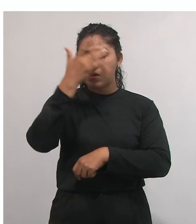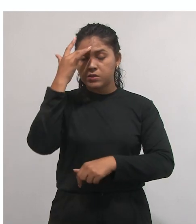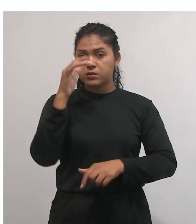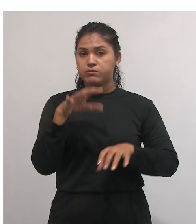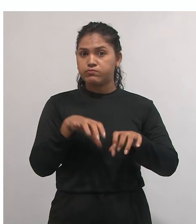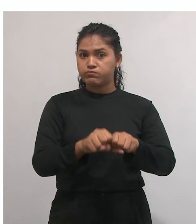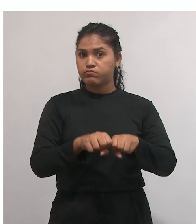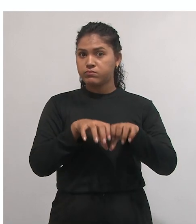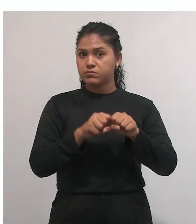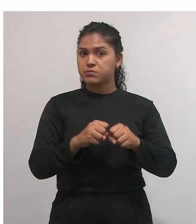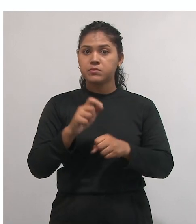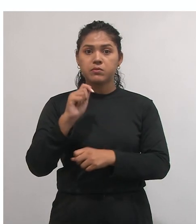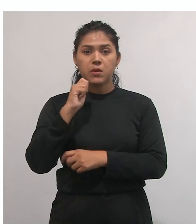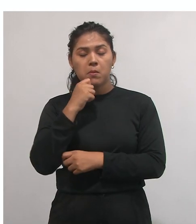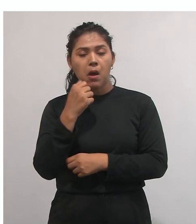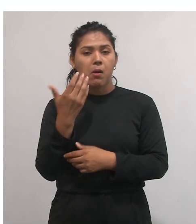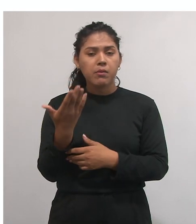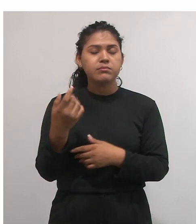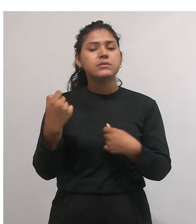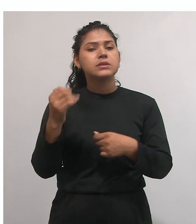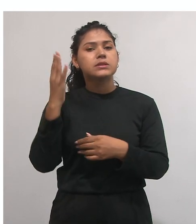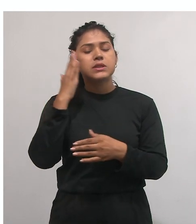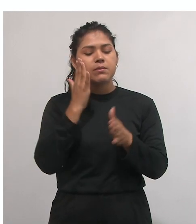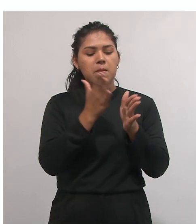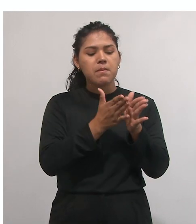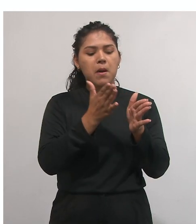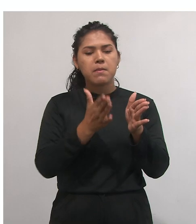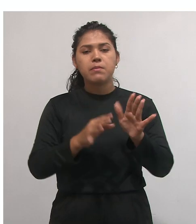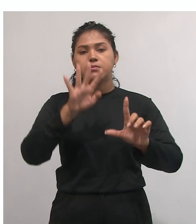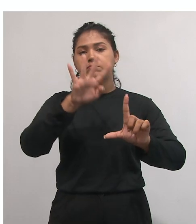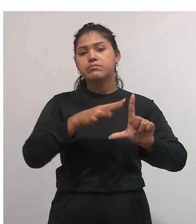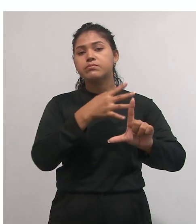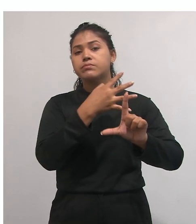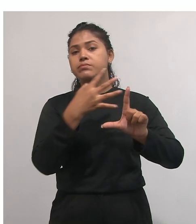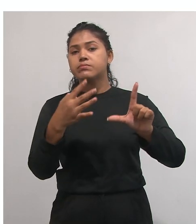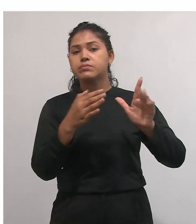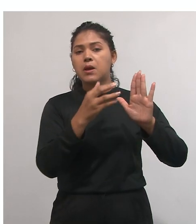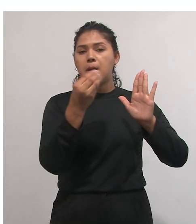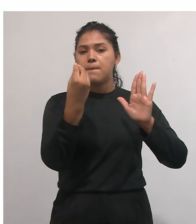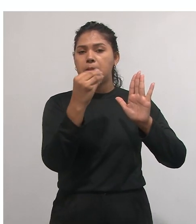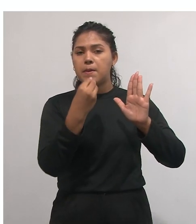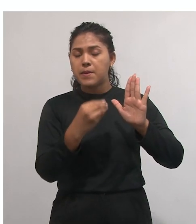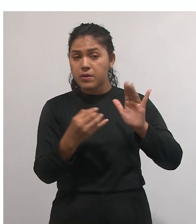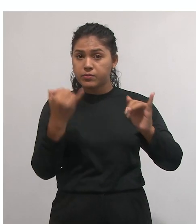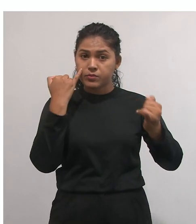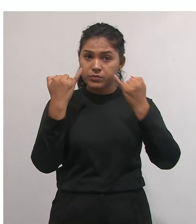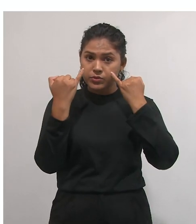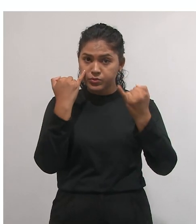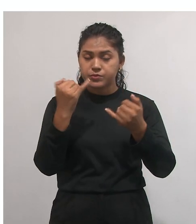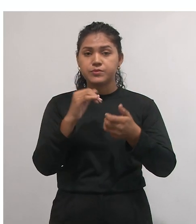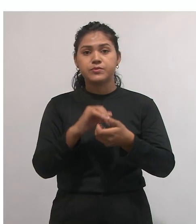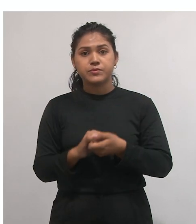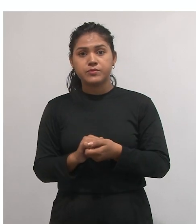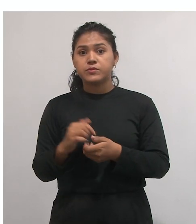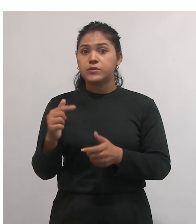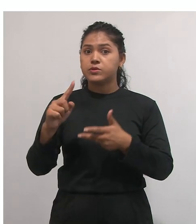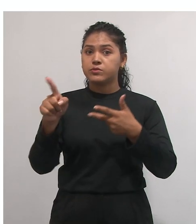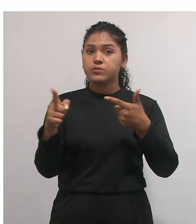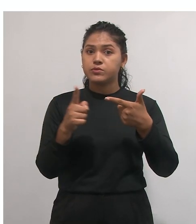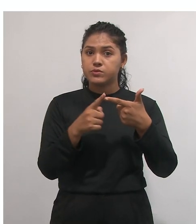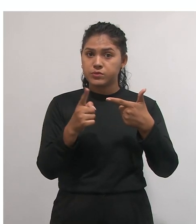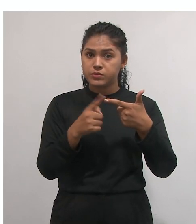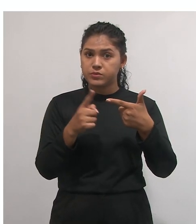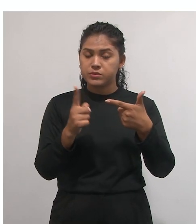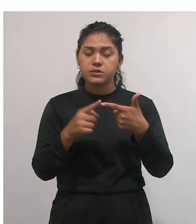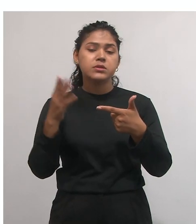Então, eu preciso ter tudo isso mapeado e organizado. Então, o custo de produção. Depois disso,